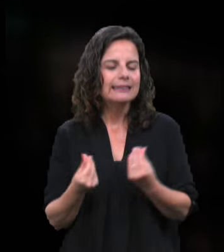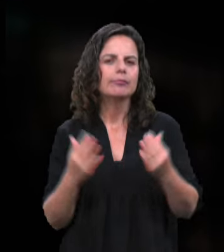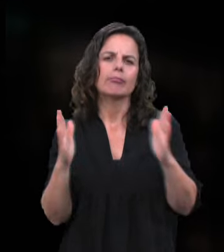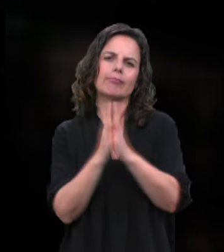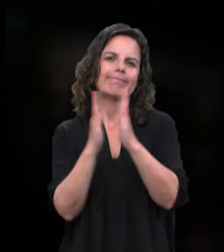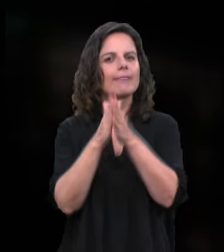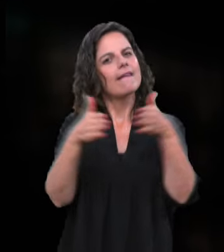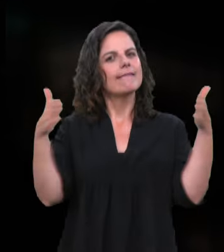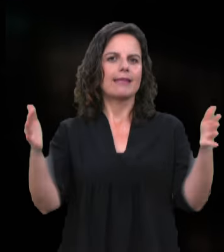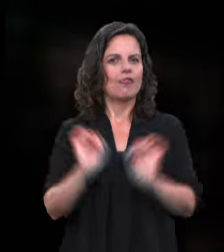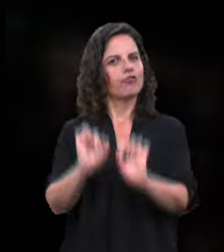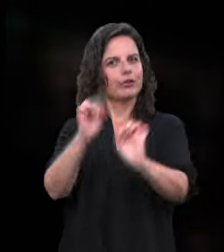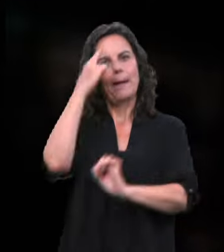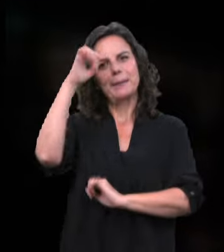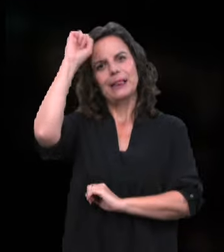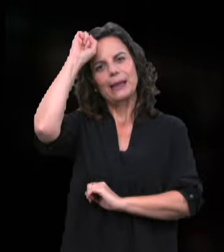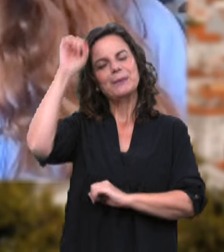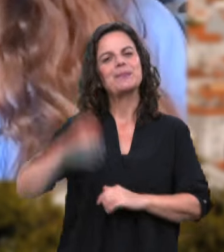a Catedral de Berlim.